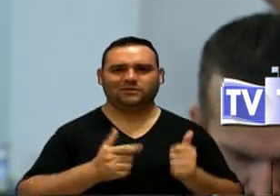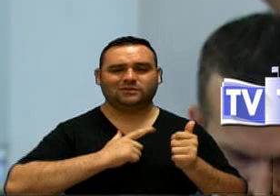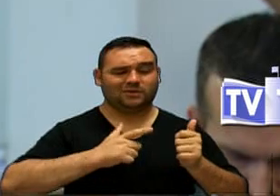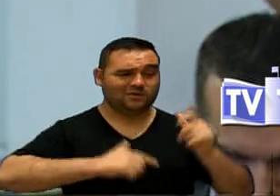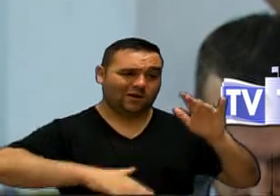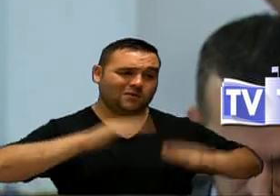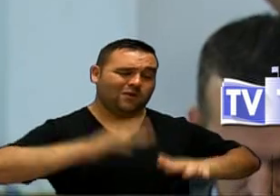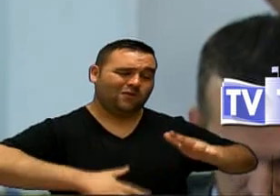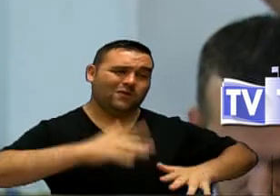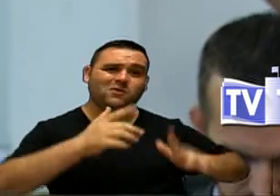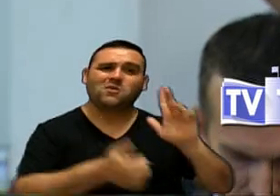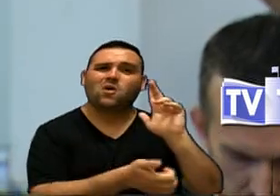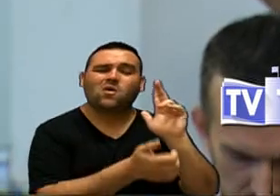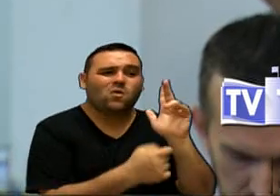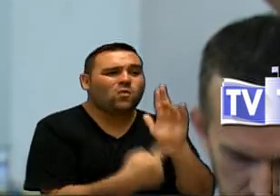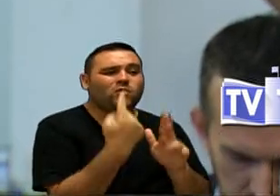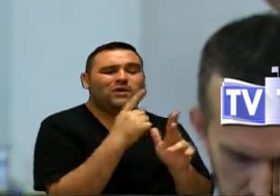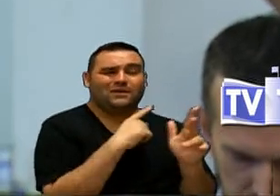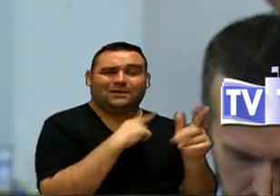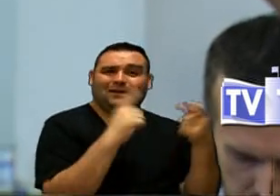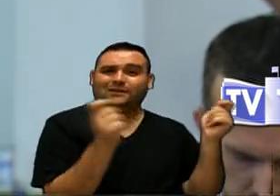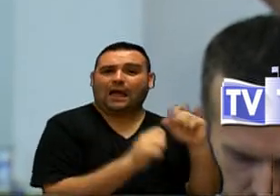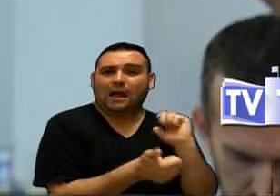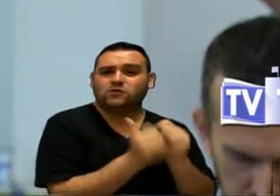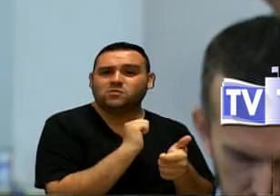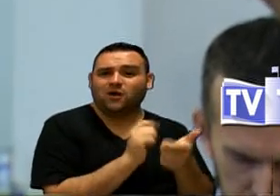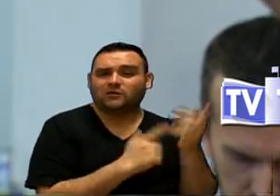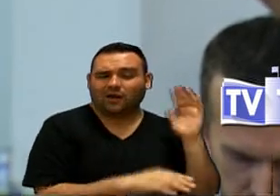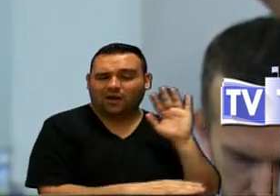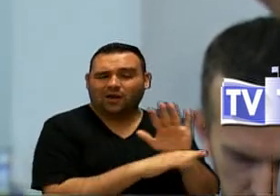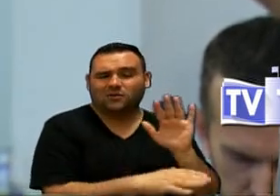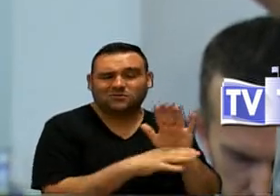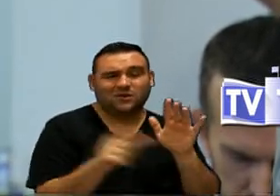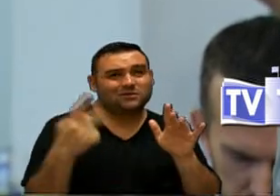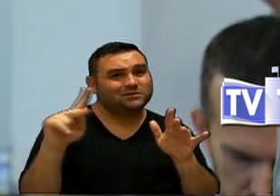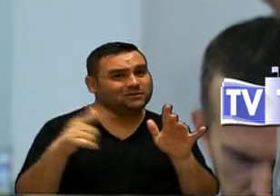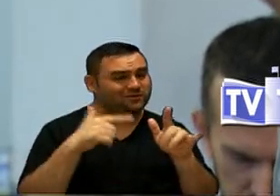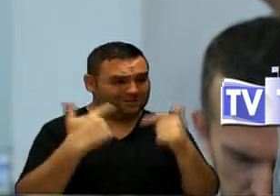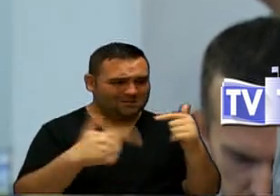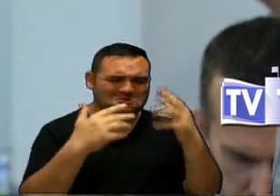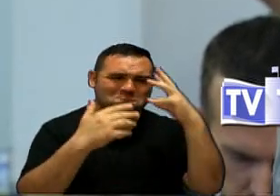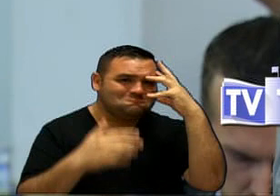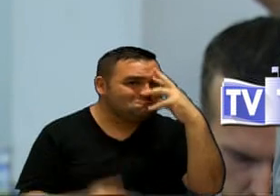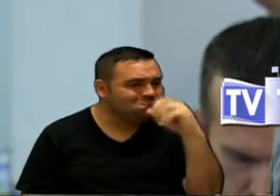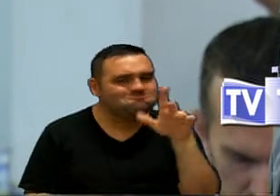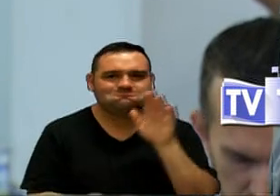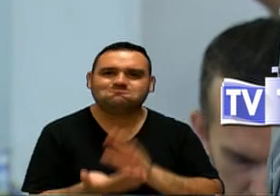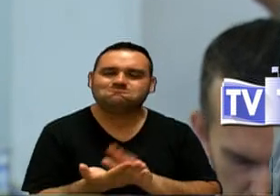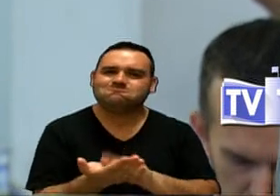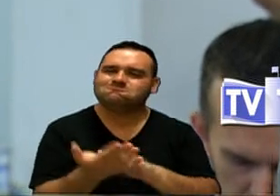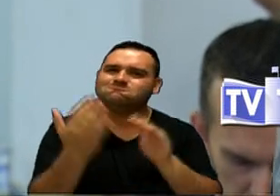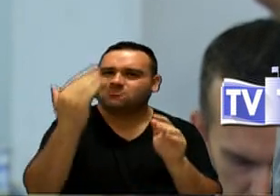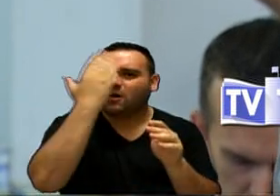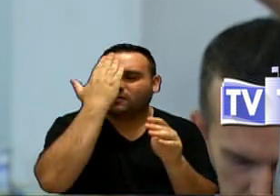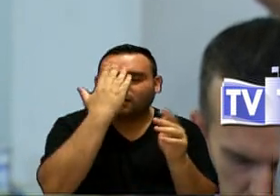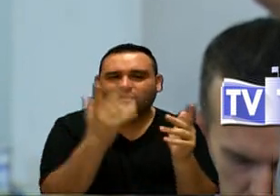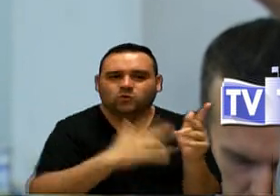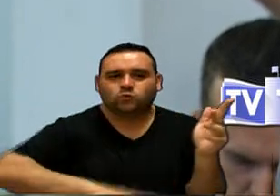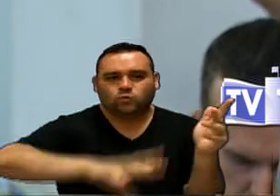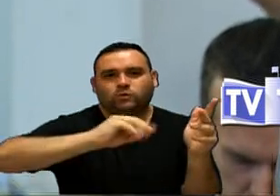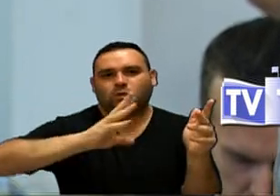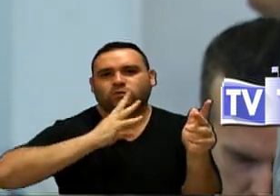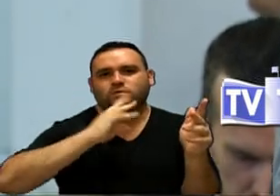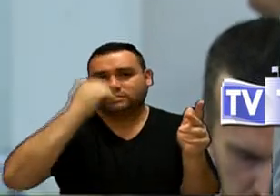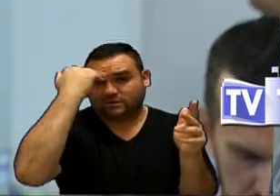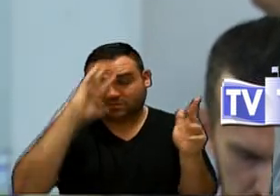única porta que confia neles, que abre porta para eles. E você tem feito um trabalho muito lindo, parabéns. Eu sei que, como todos nós falamos